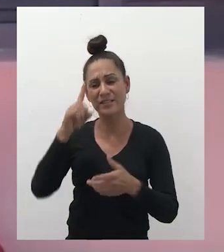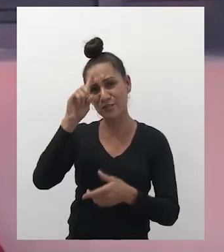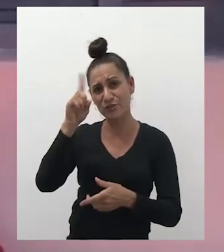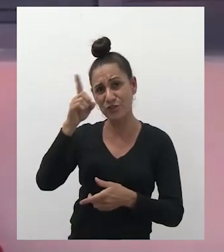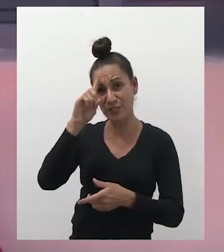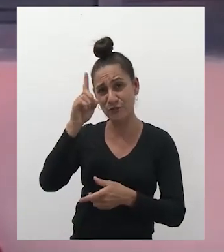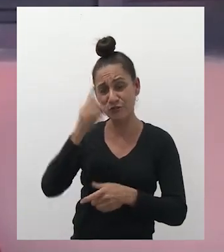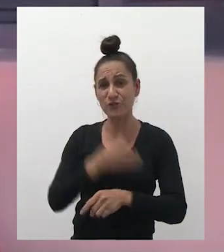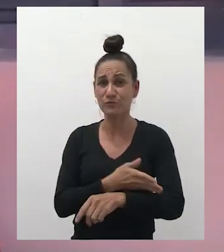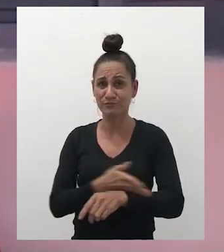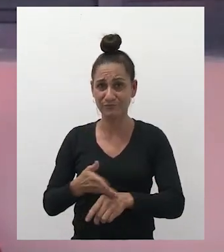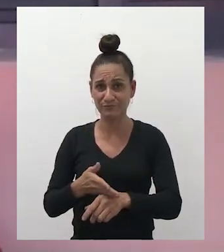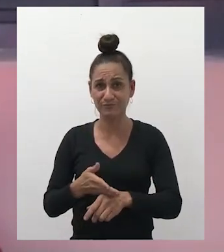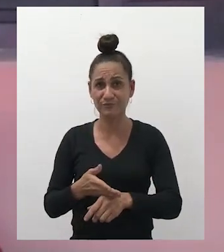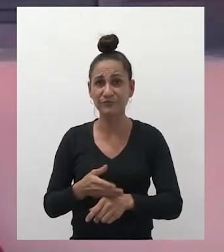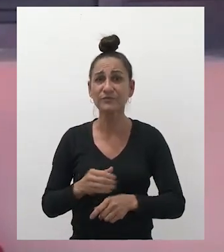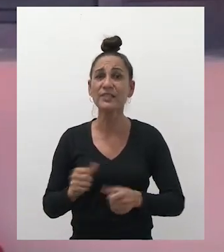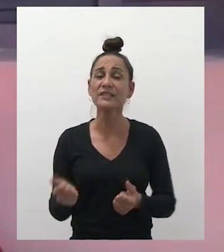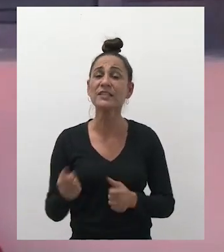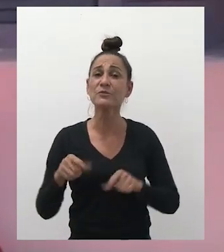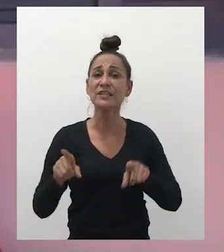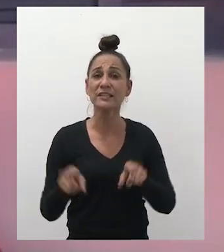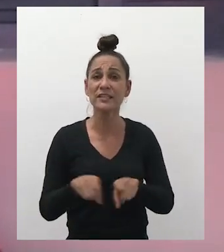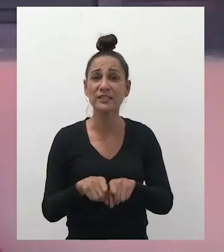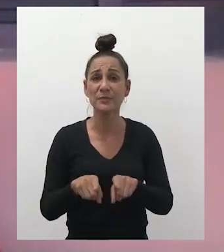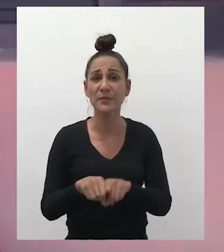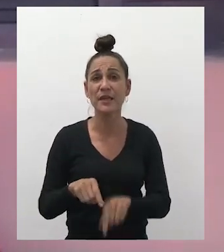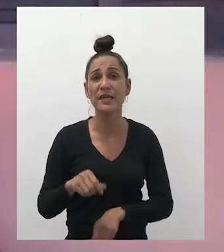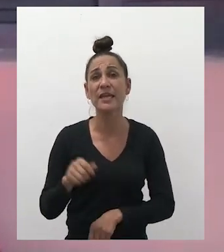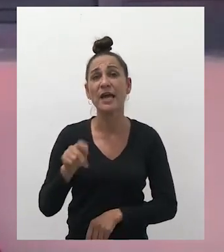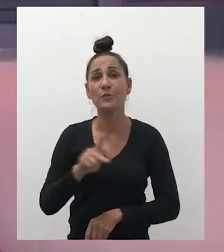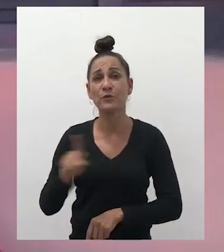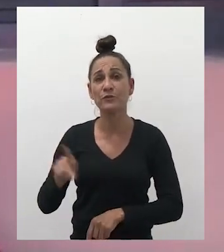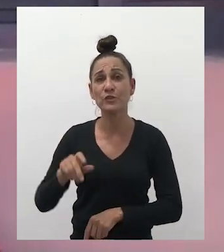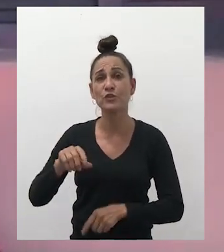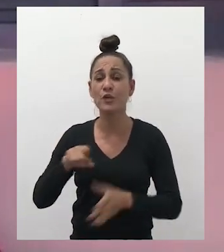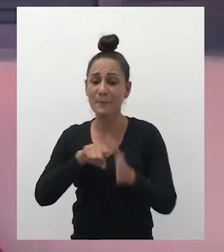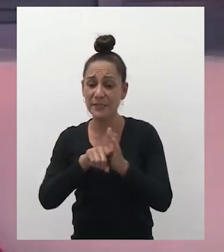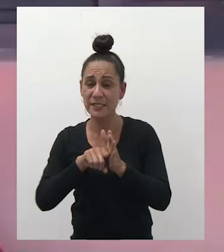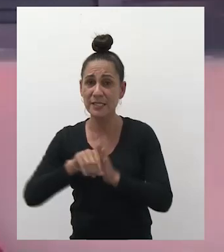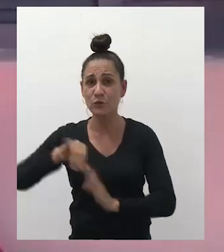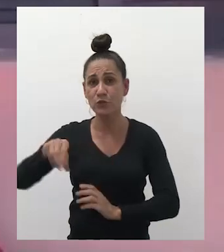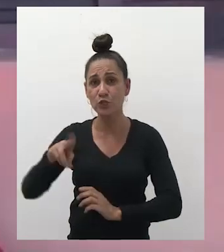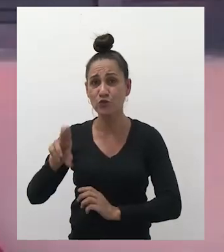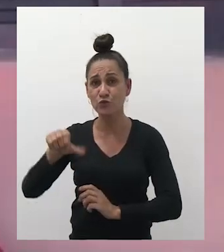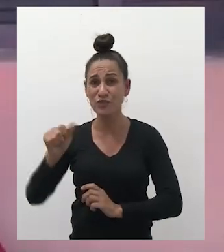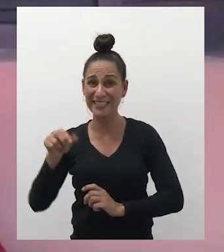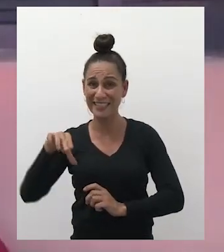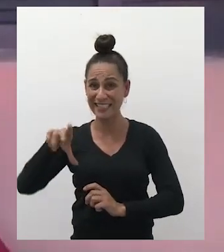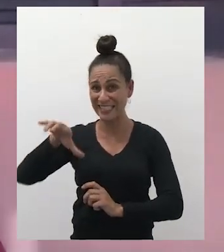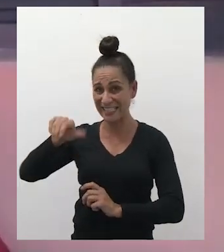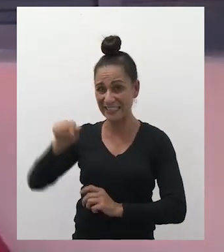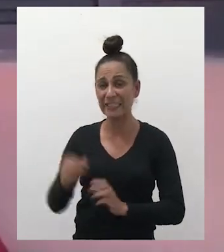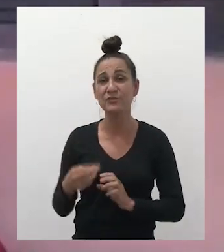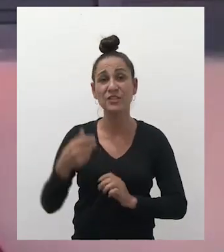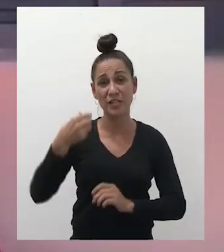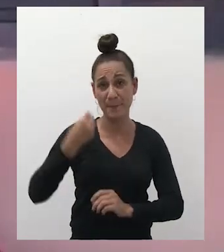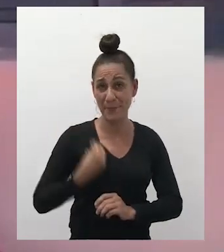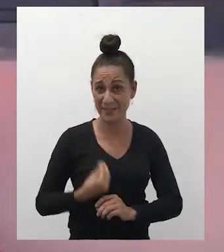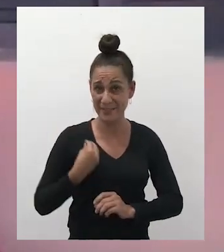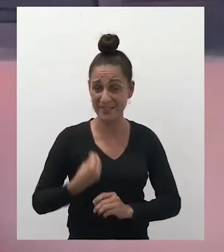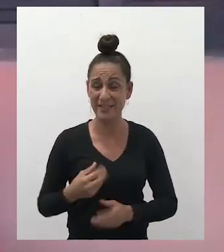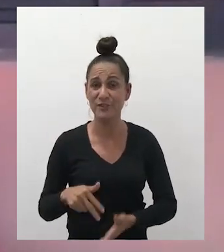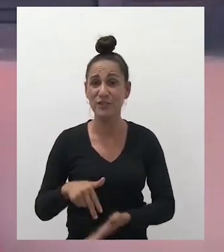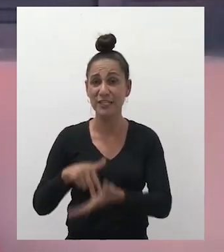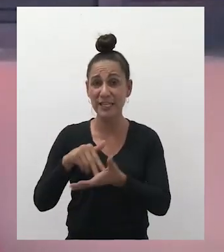a Juliana Mello Tsuruda, que é advogada, professora e pesquisadora, e ela vai abrir essa